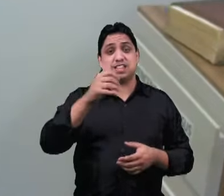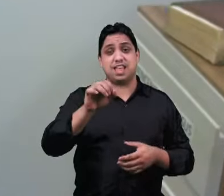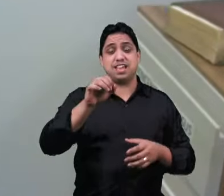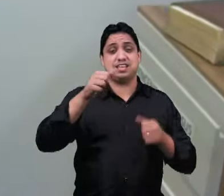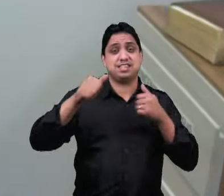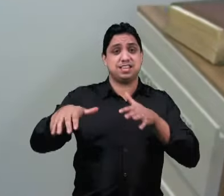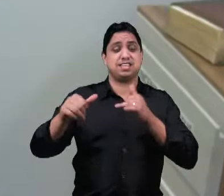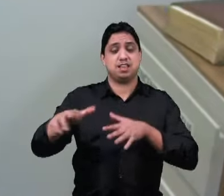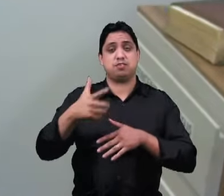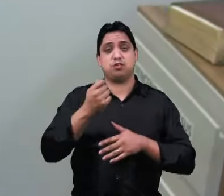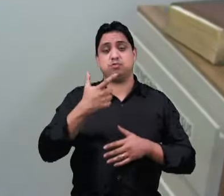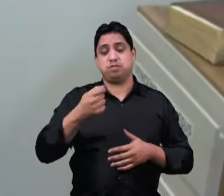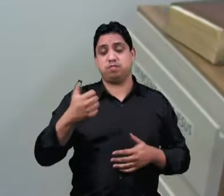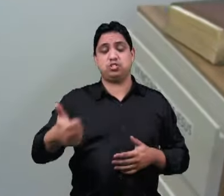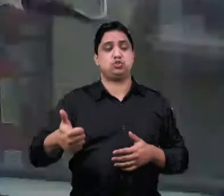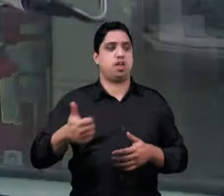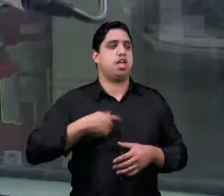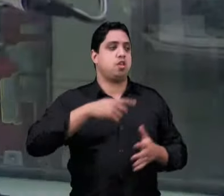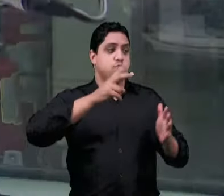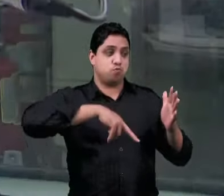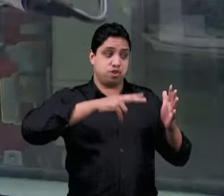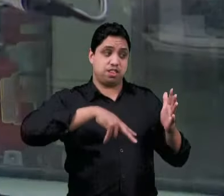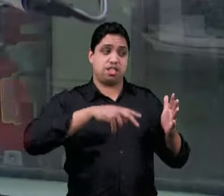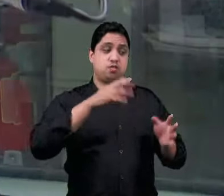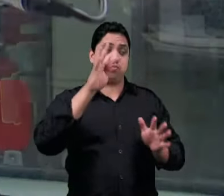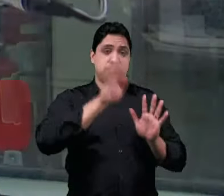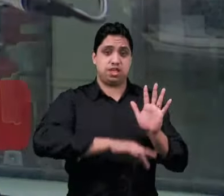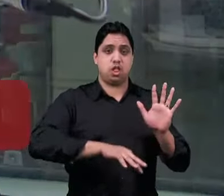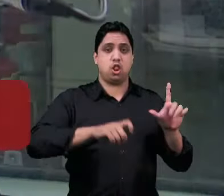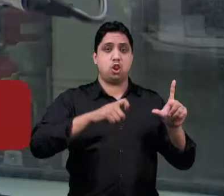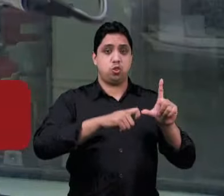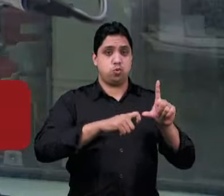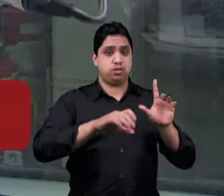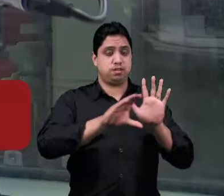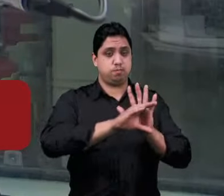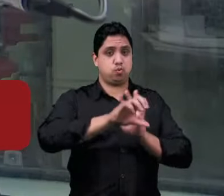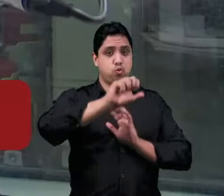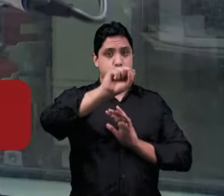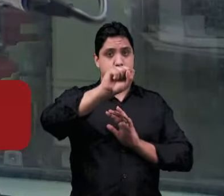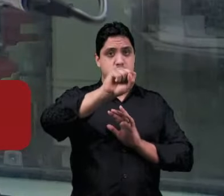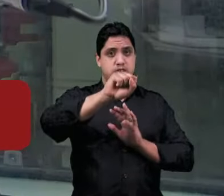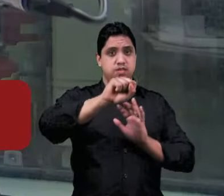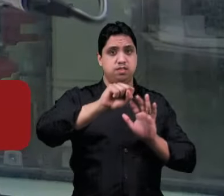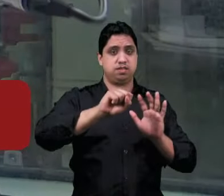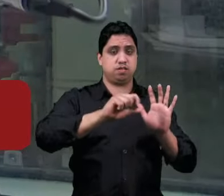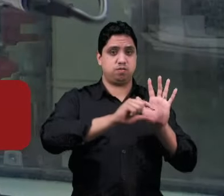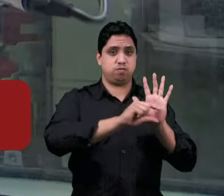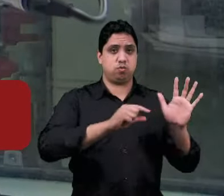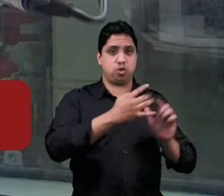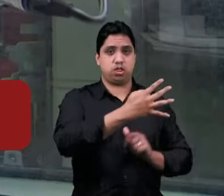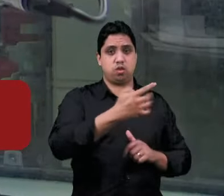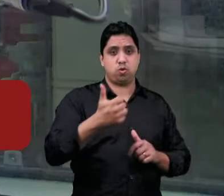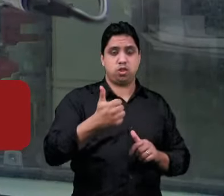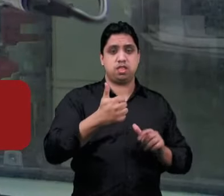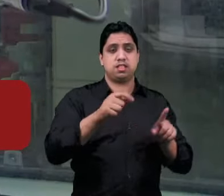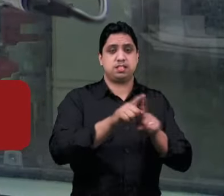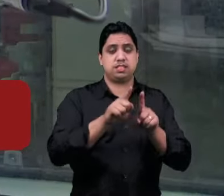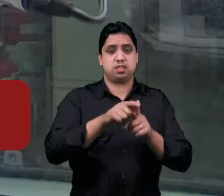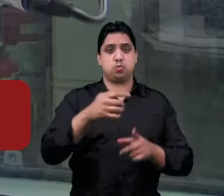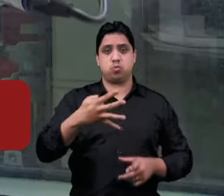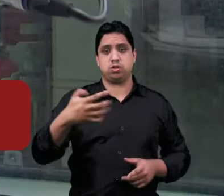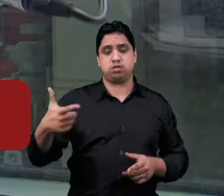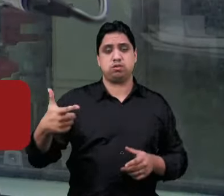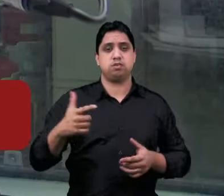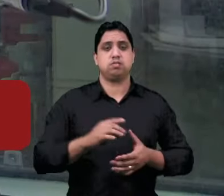2021? Eu vou ler um texto que está no Evangelho de Lucas, capítulo 8. Eu quero ler os versículos 41 e 42,